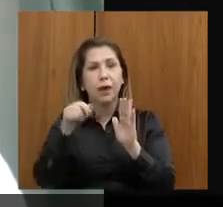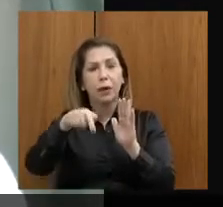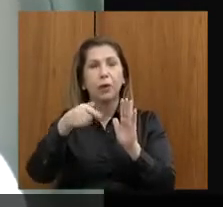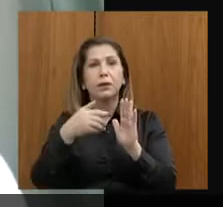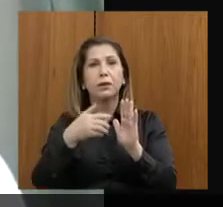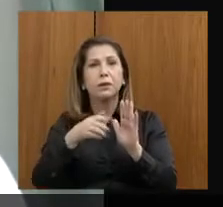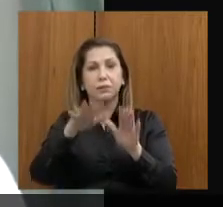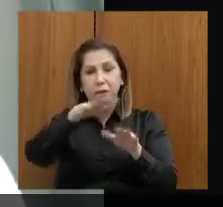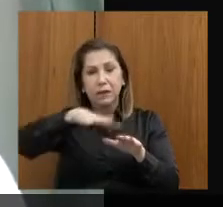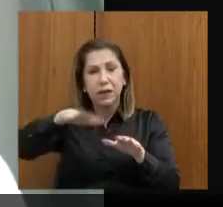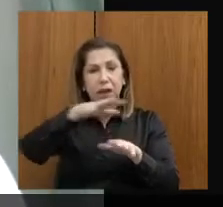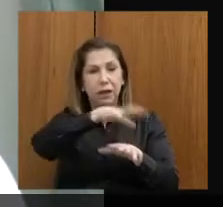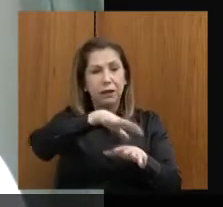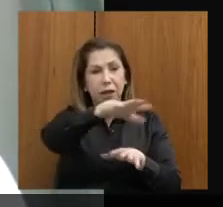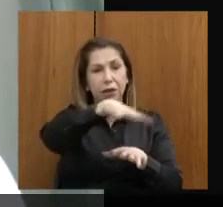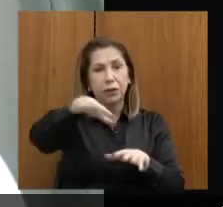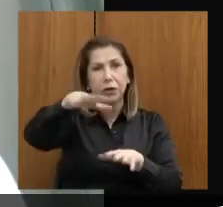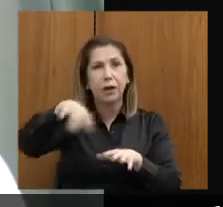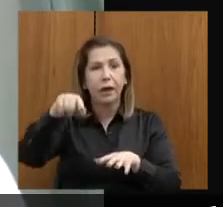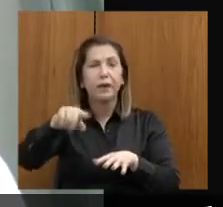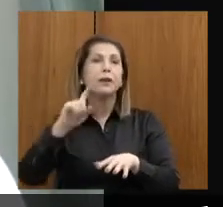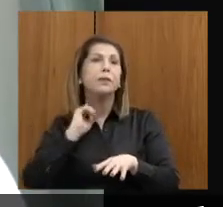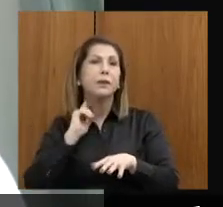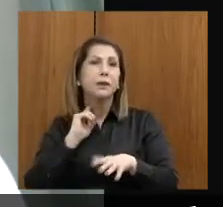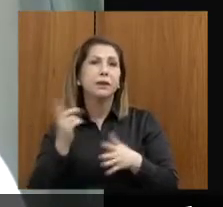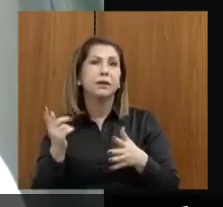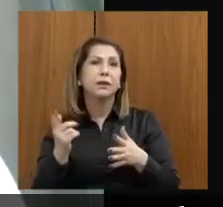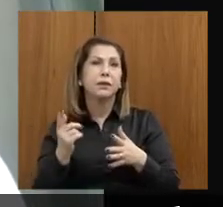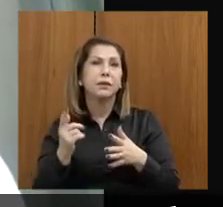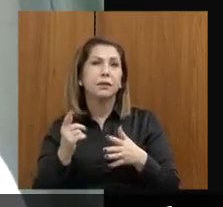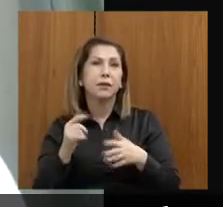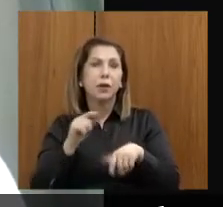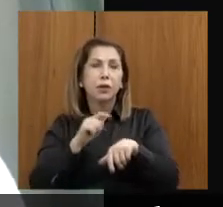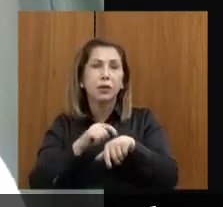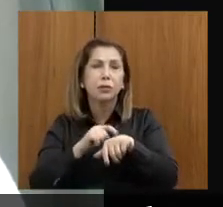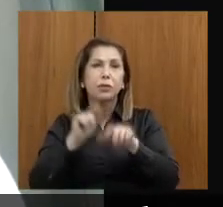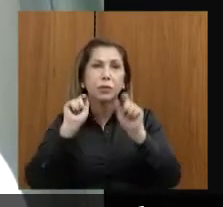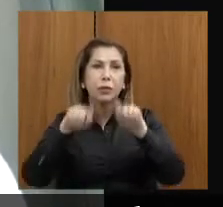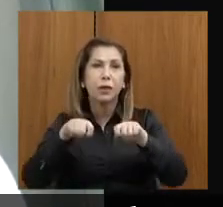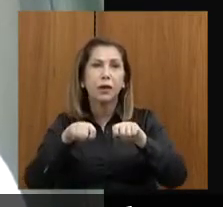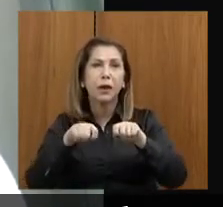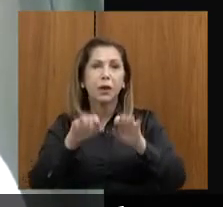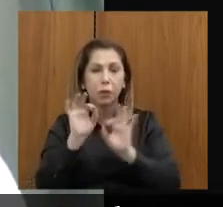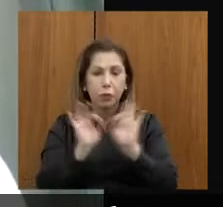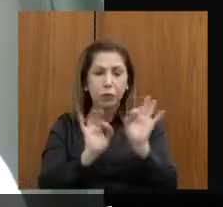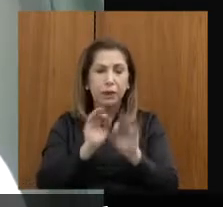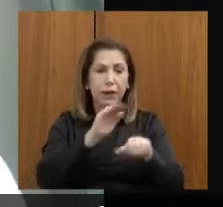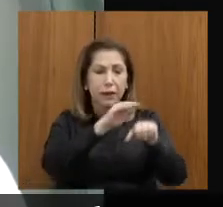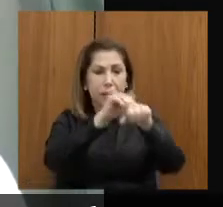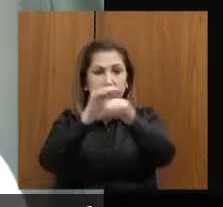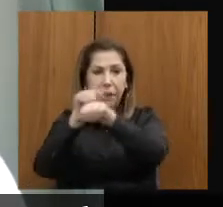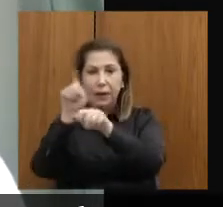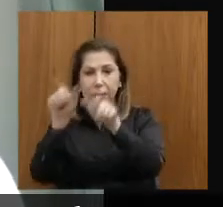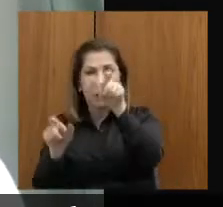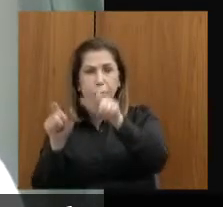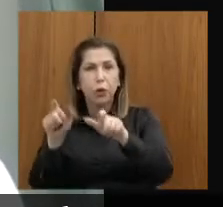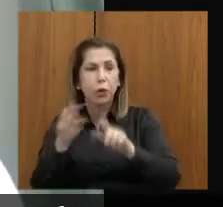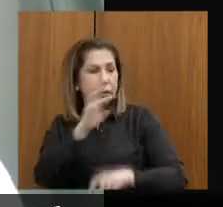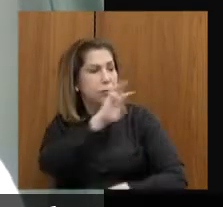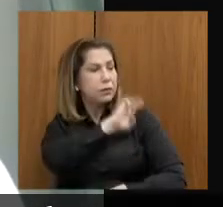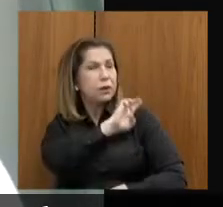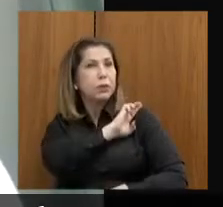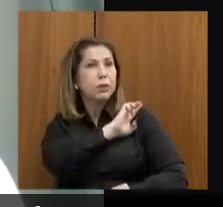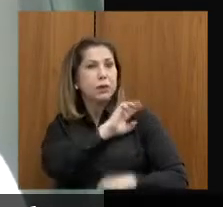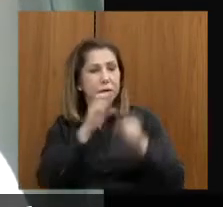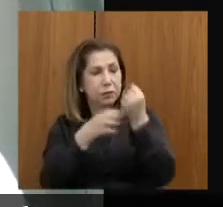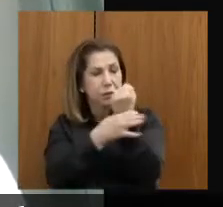dezembro de comunidades aí por Minas Gerais a ideia essa próxima e as pessoas as pressões que tem as possibilidades a